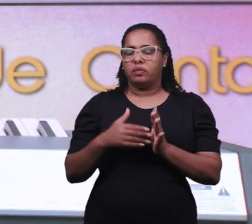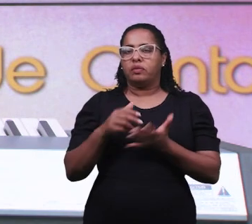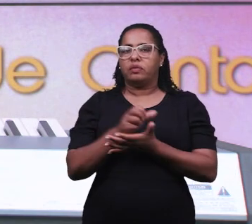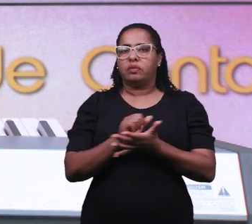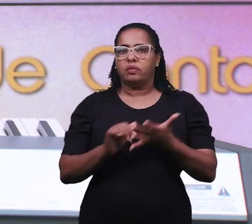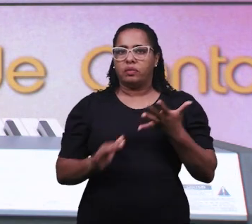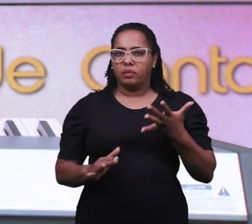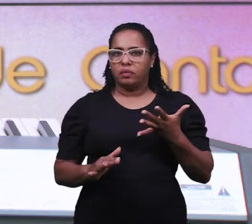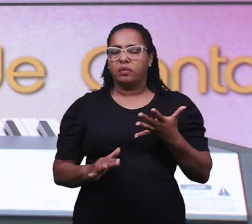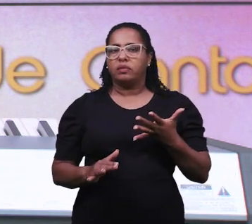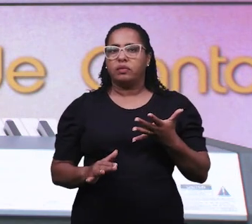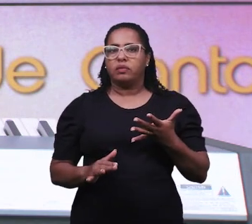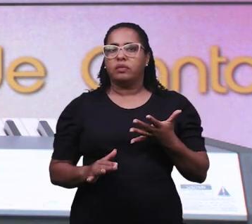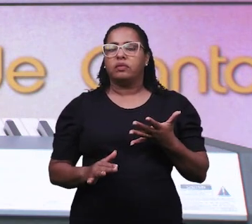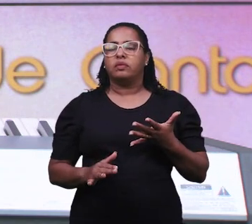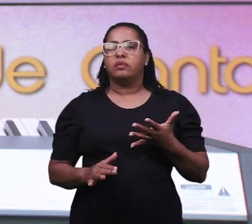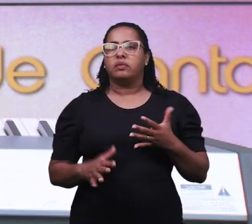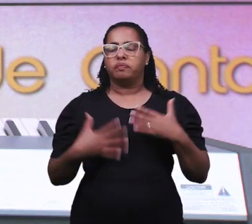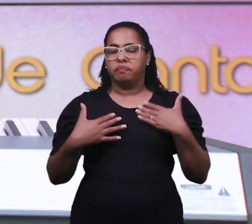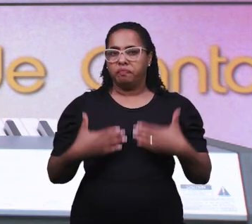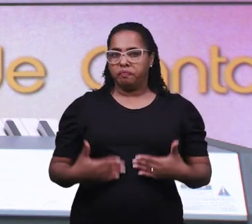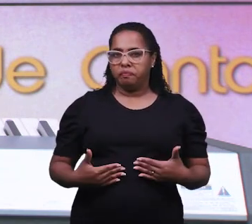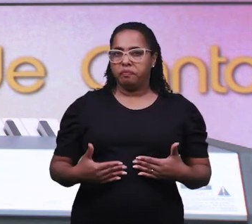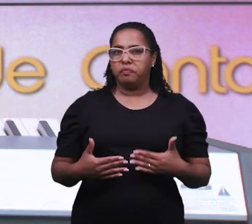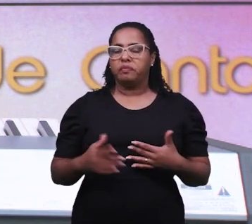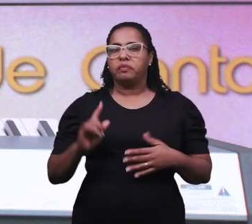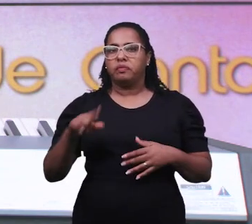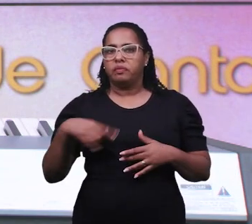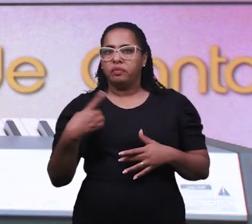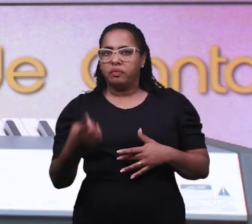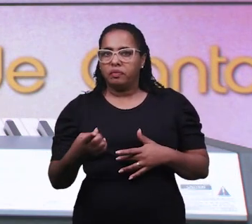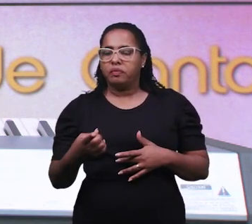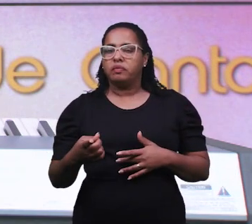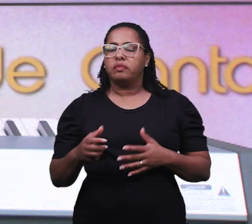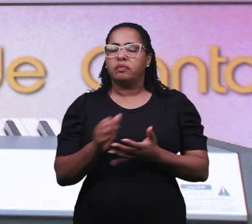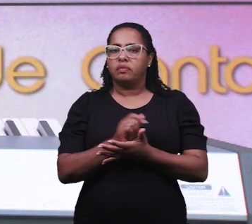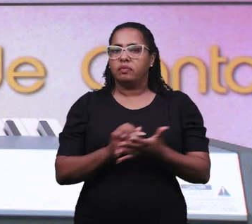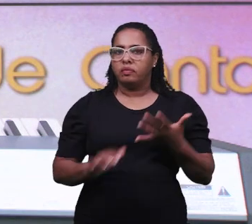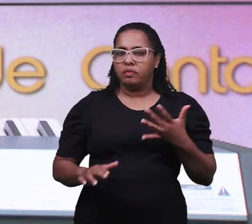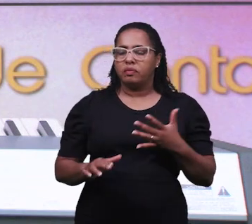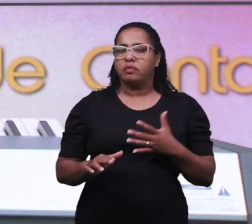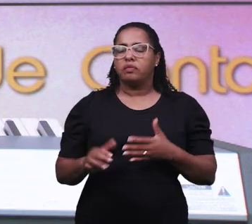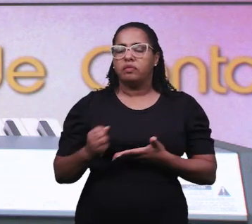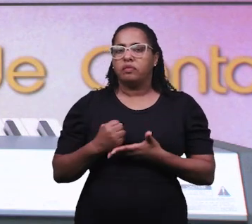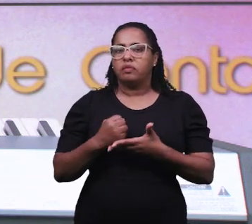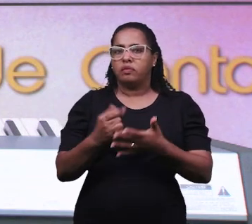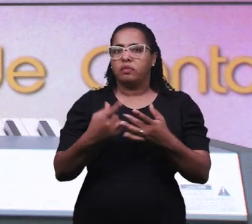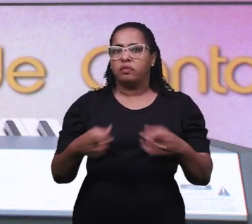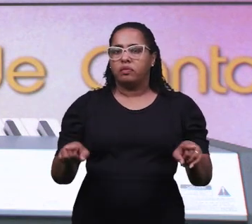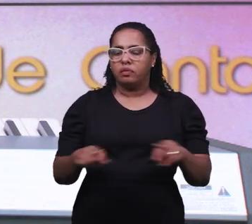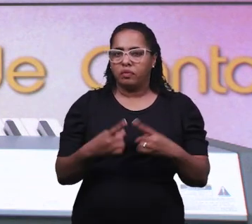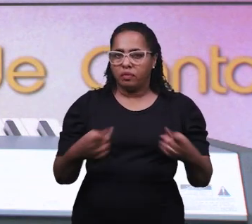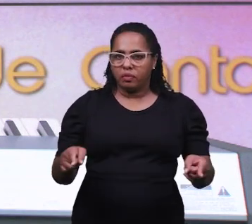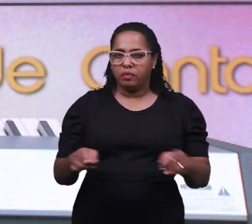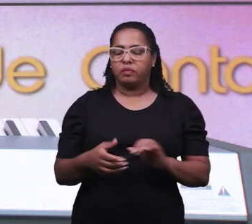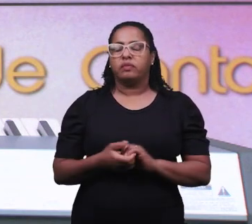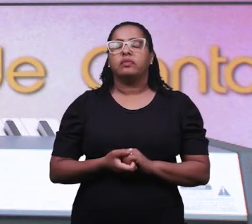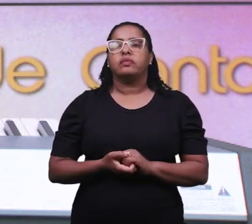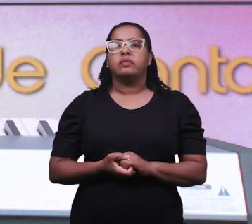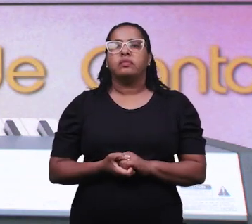exercícios mais físicos para daqui a pouco fazermos exercícios com o recurso musical das